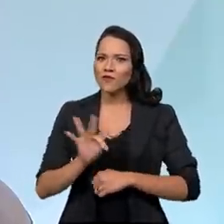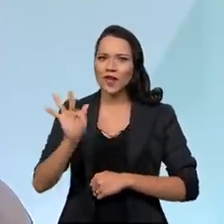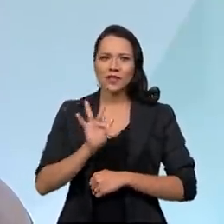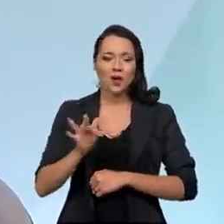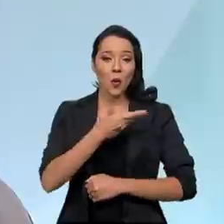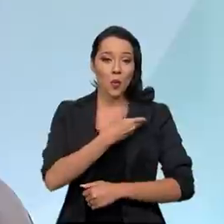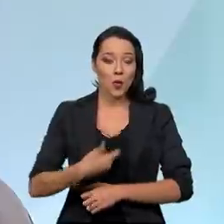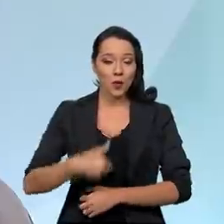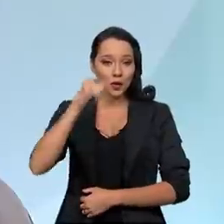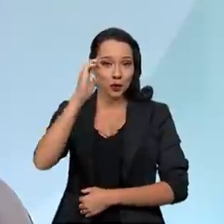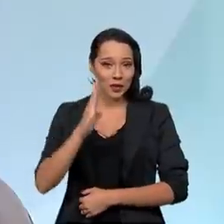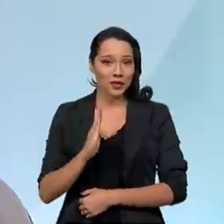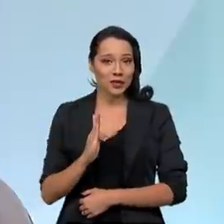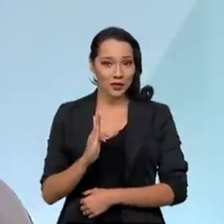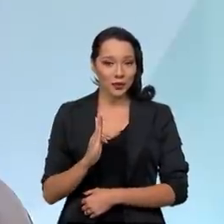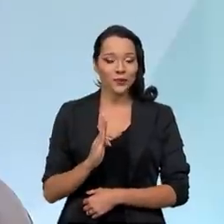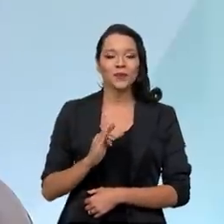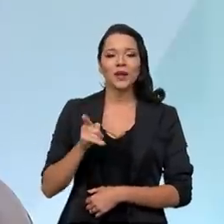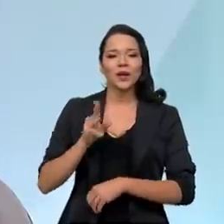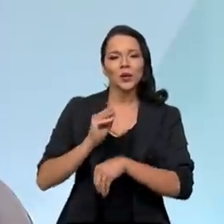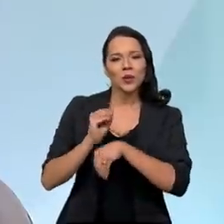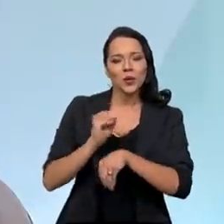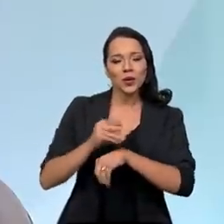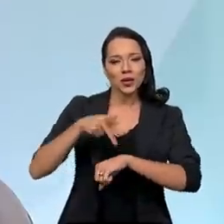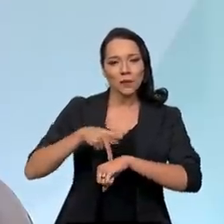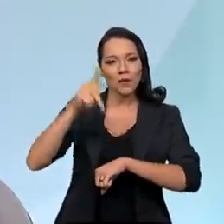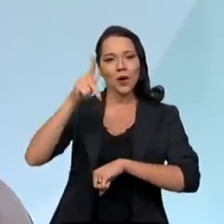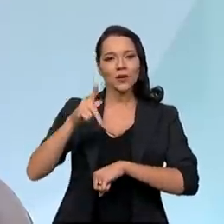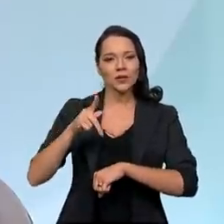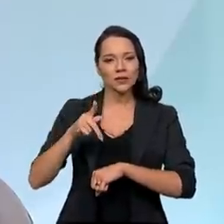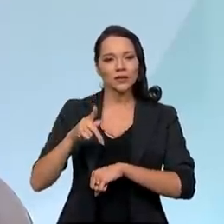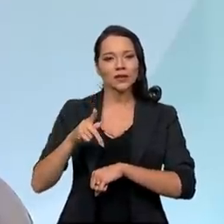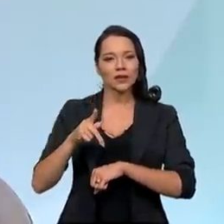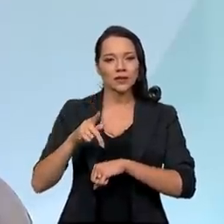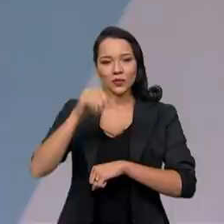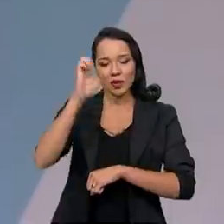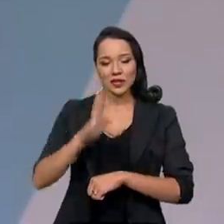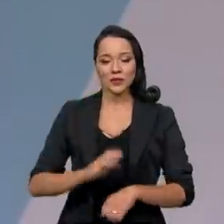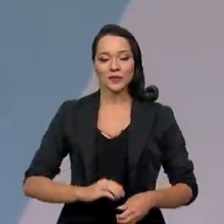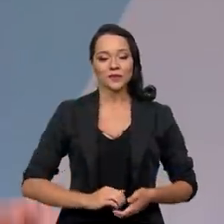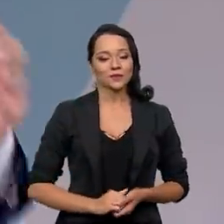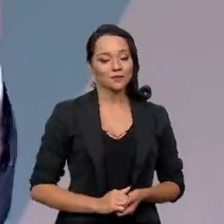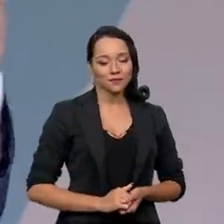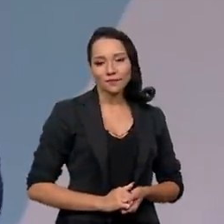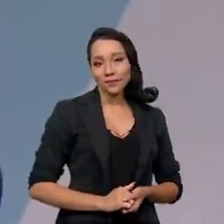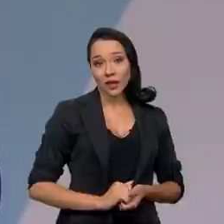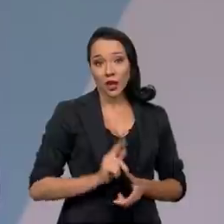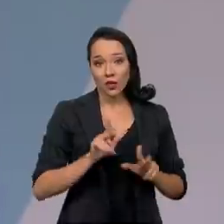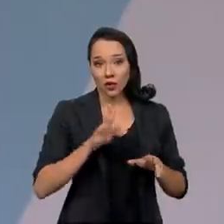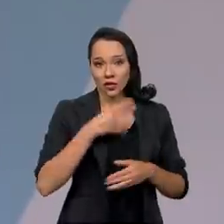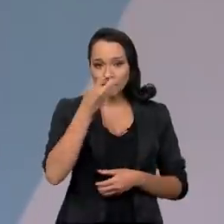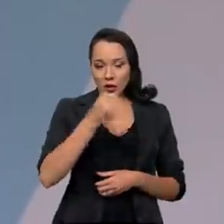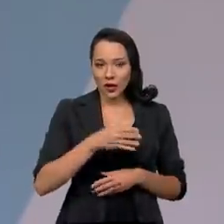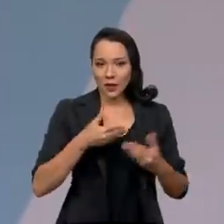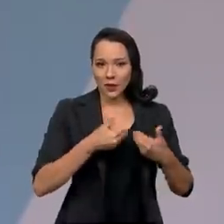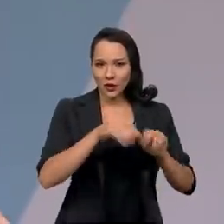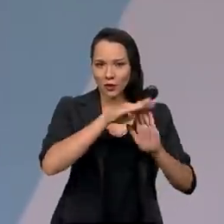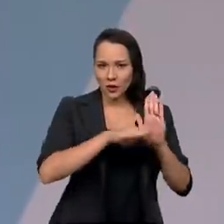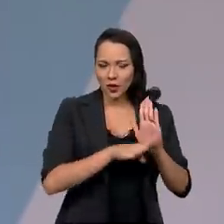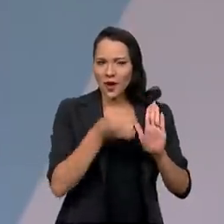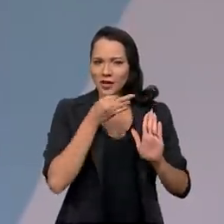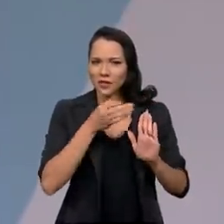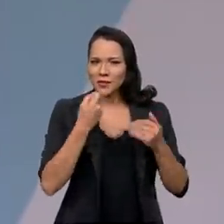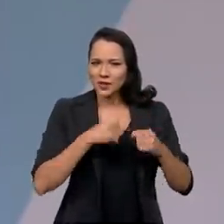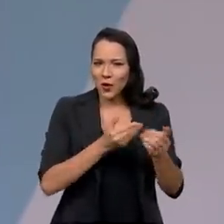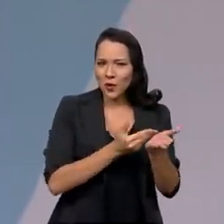pública brasileira que cuida da pós-graduação brasileira. Como nós falamos aqui na abertura do programa, acho que a gente